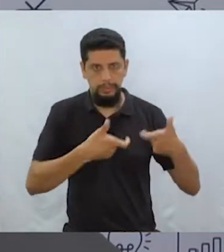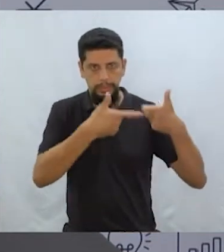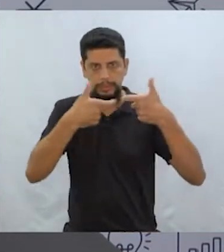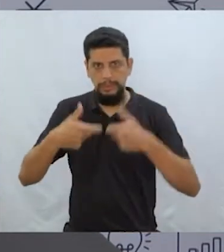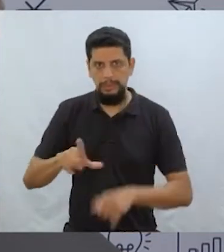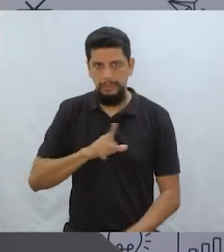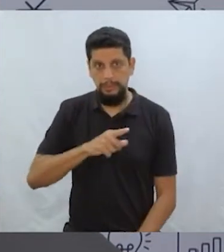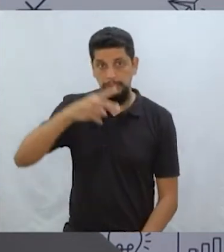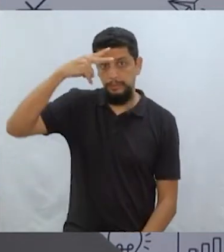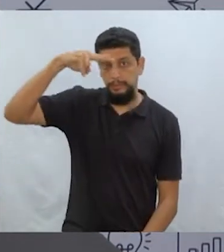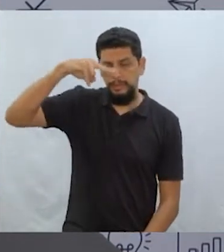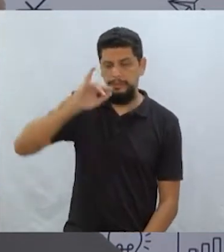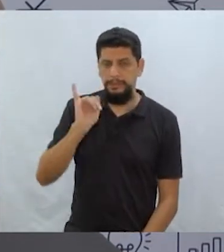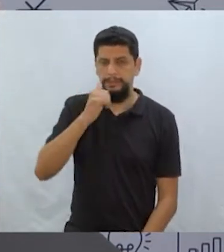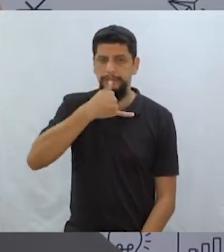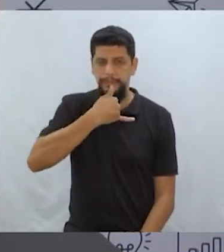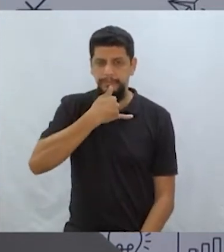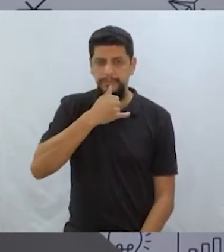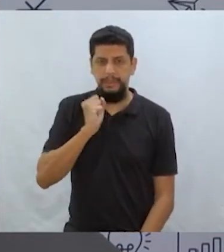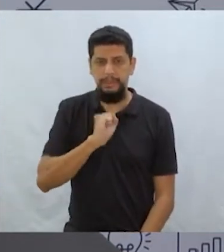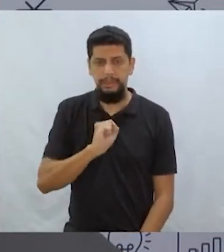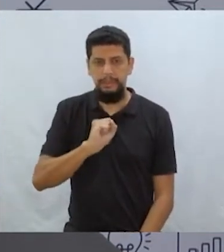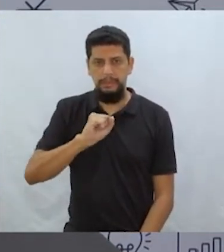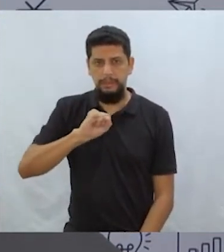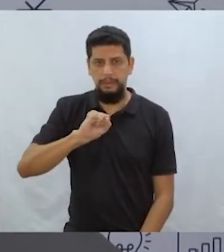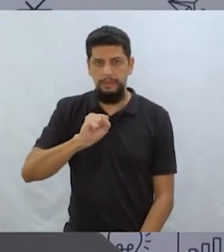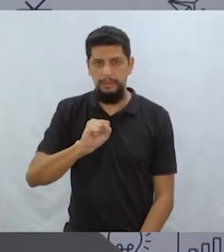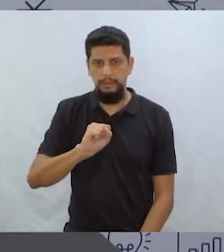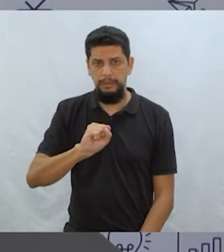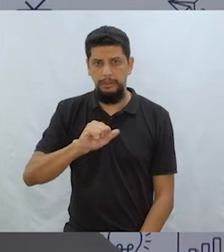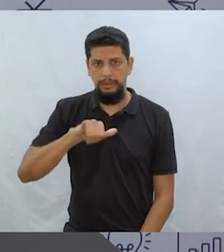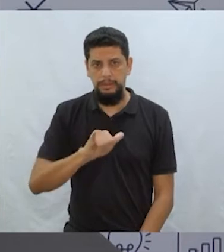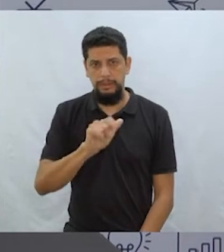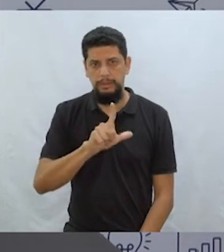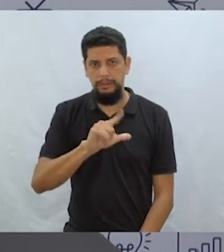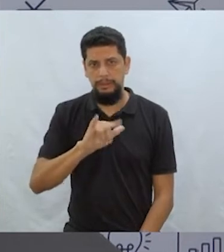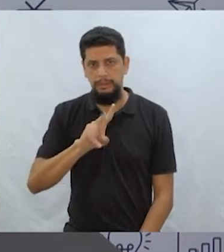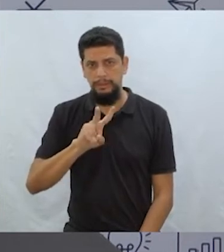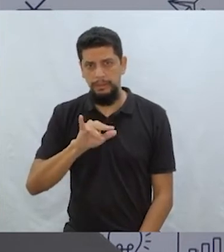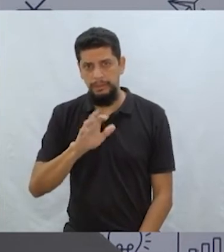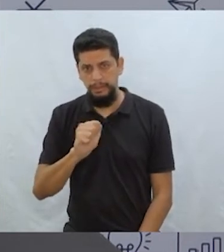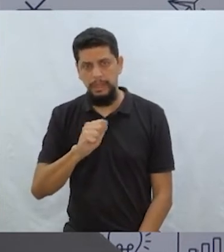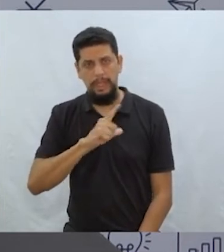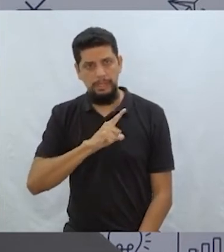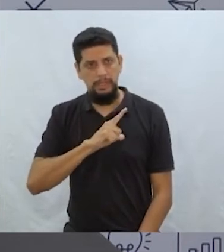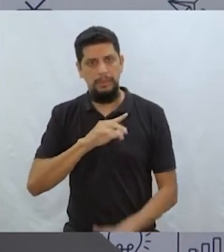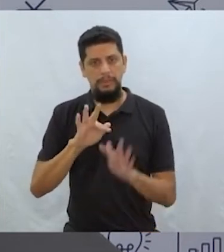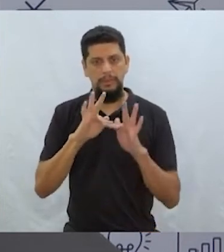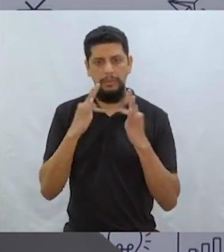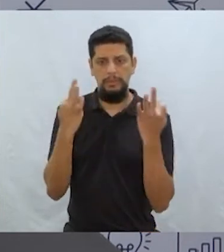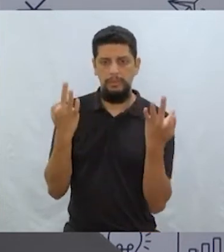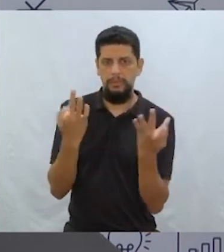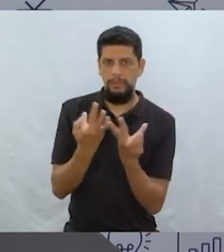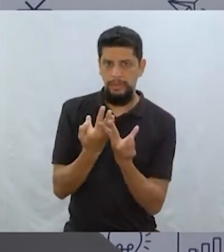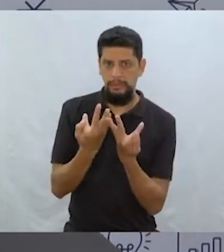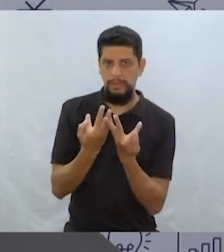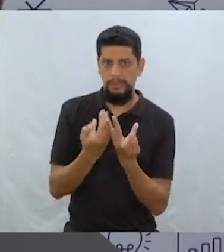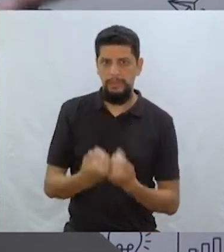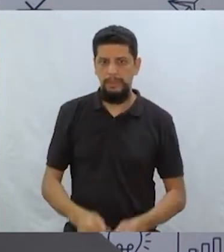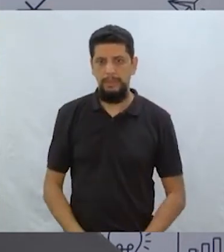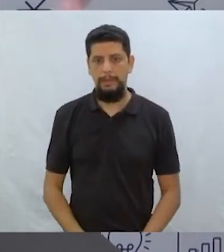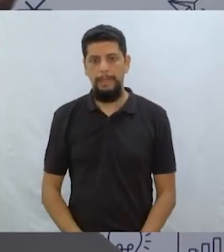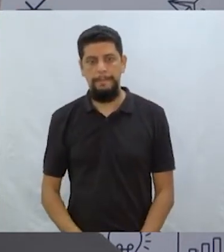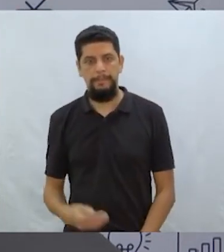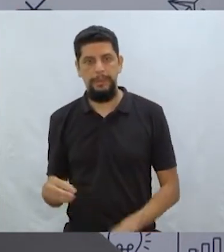tem trouxe ali essa história triste Silvia cresceu entre artistas Então ela tinha parentes outros